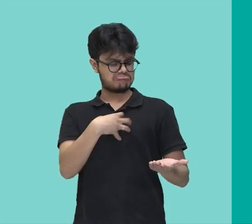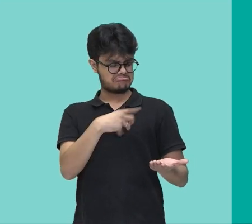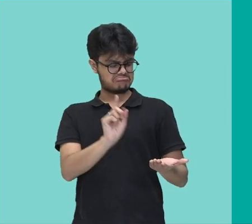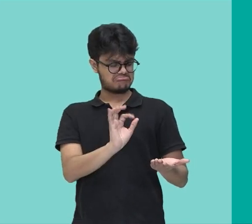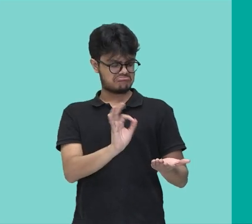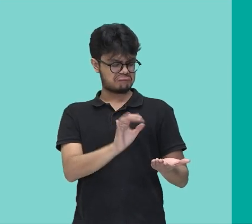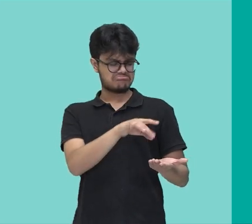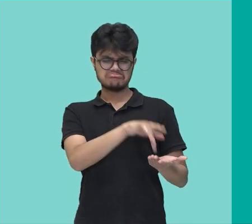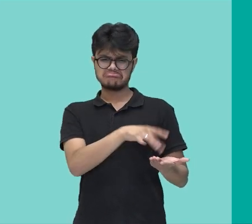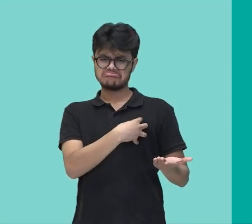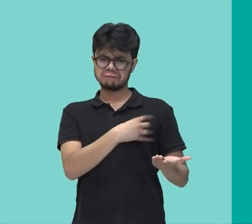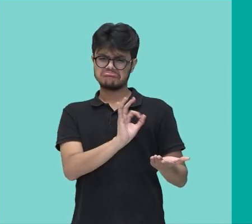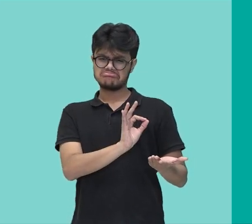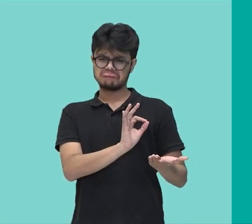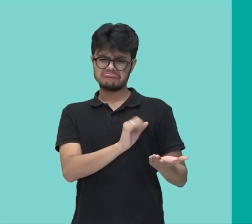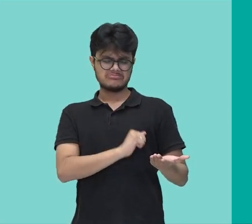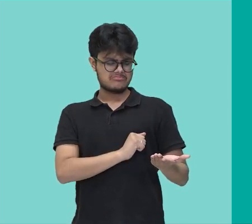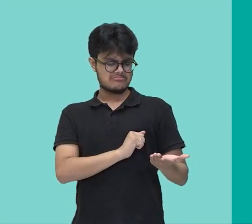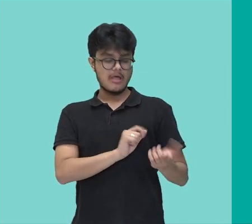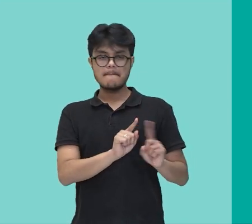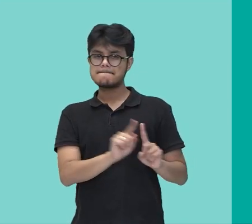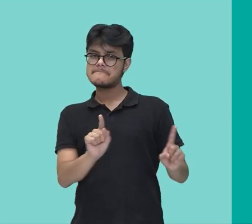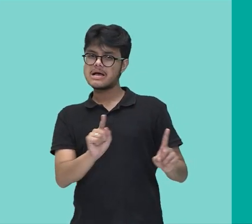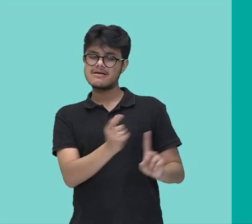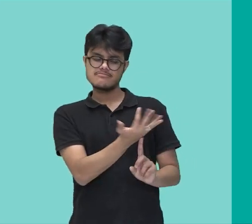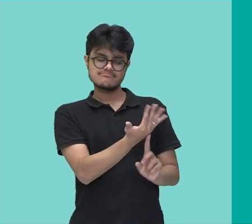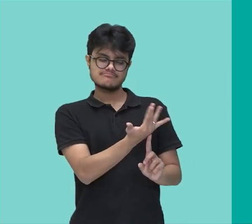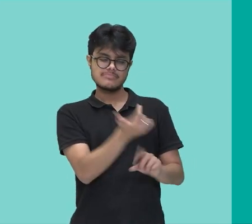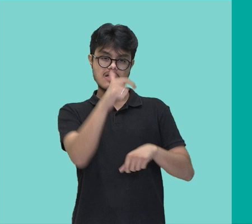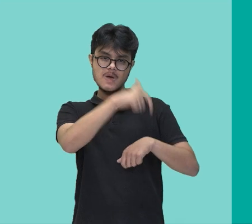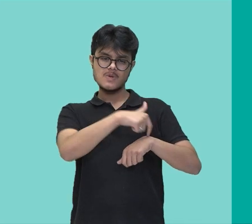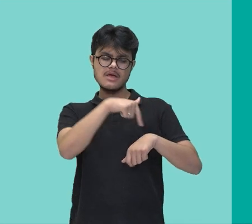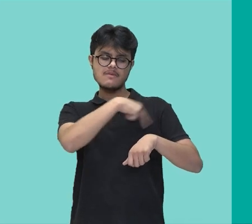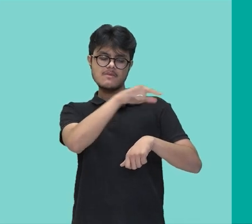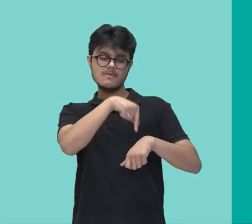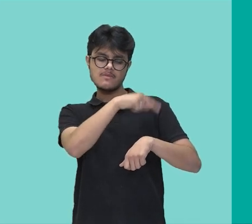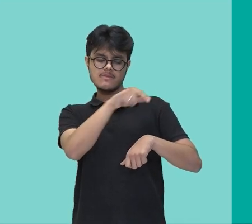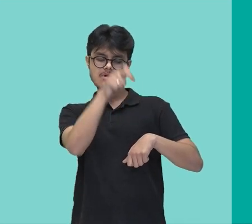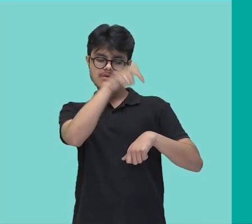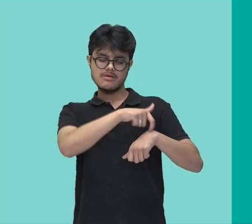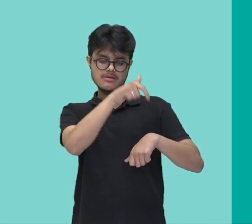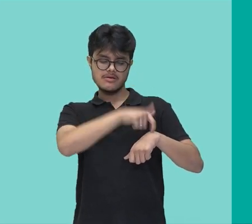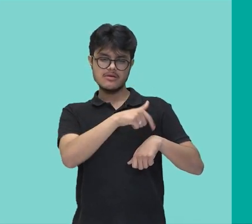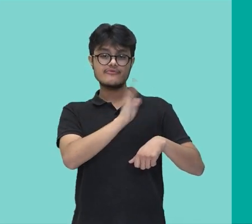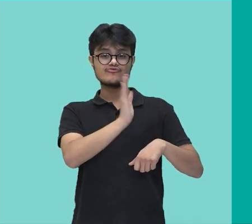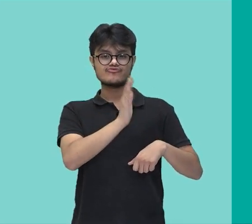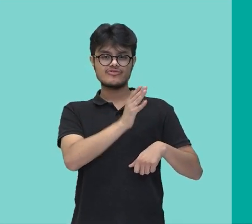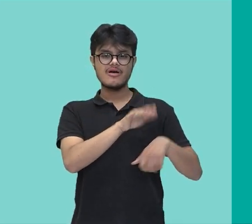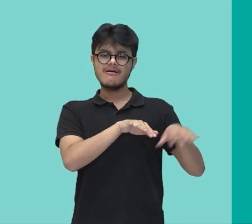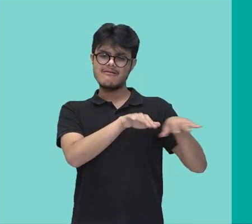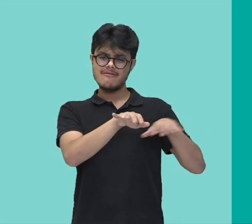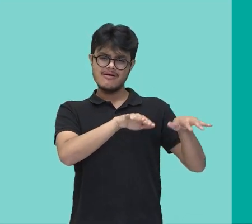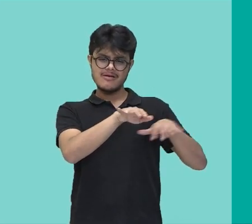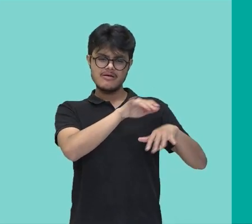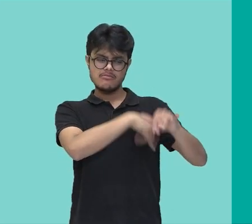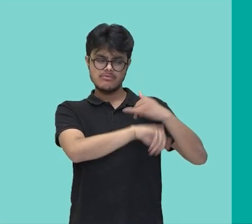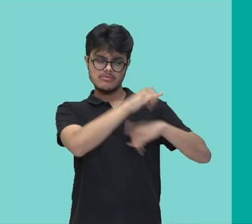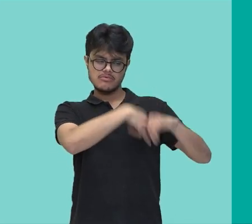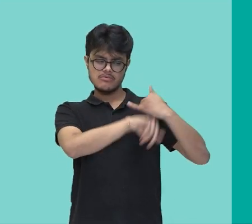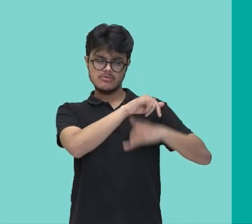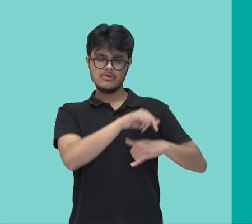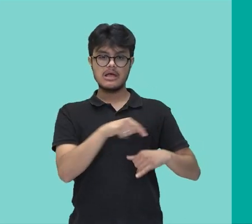aquecida. Não vai sentir a água quente, mas lá no fundo da panela já vai ocorrer essa agitação